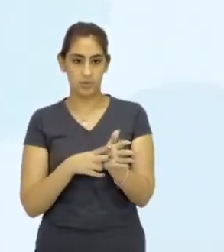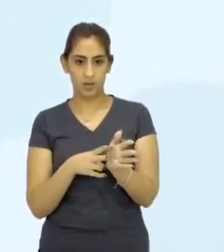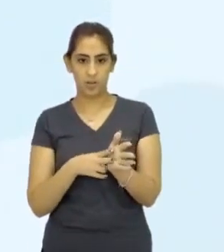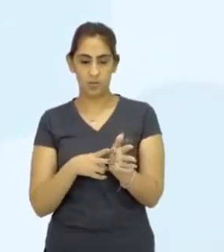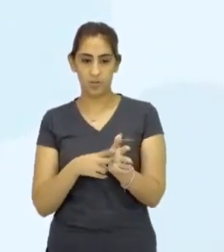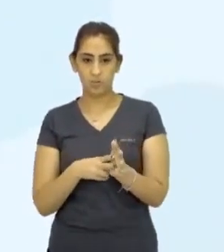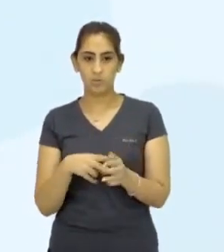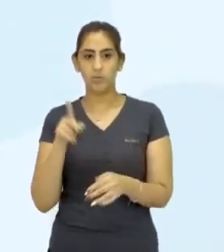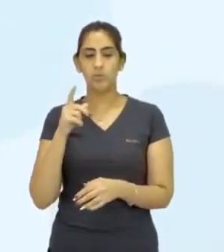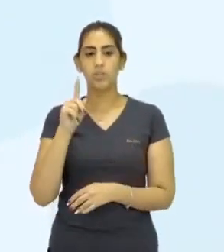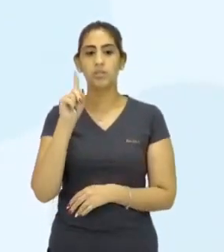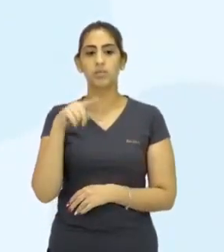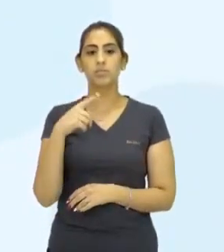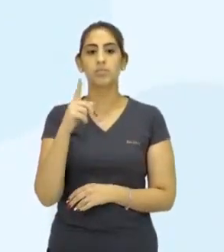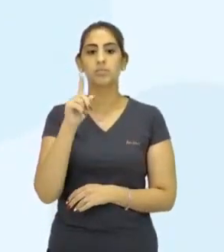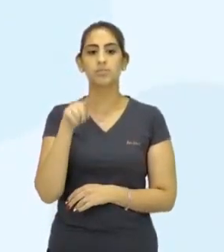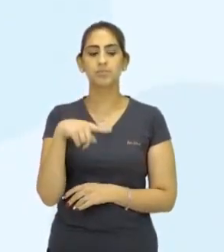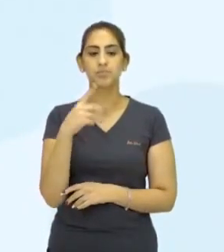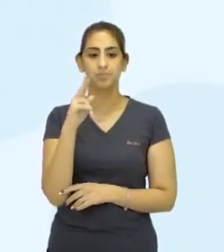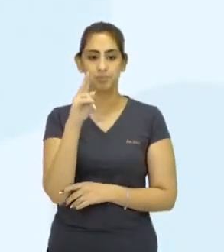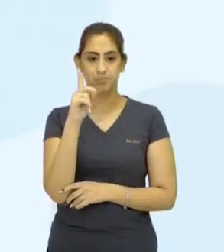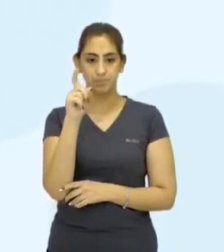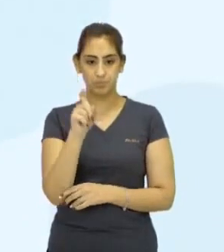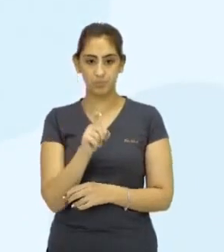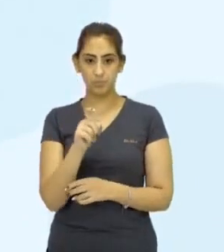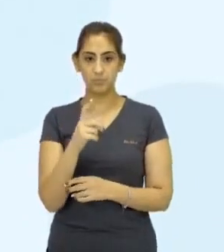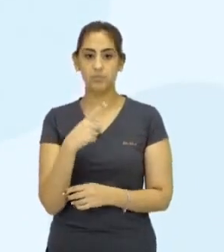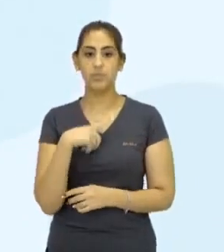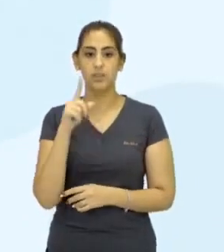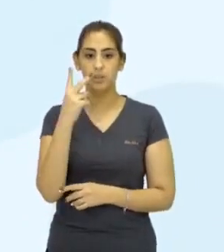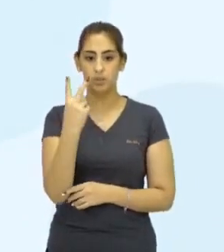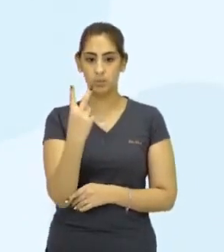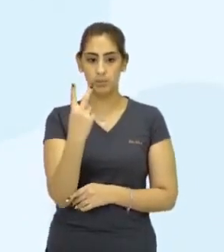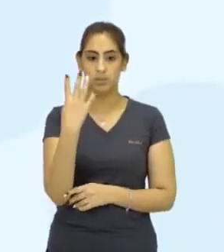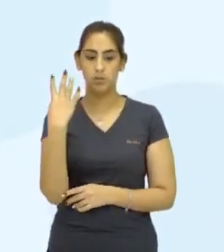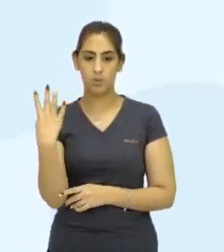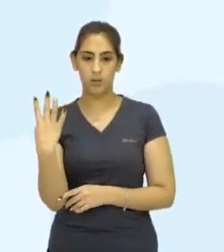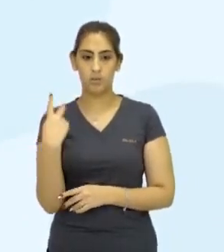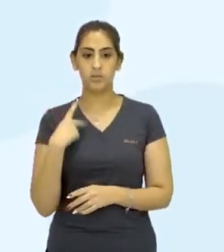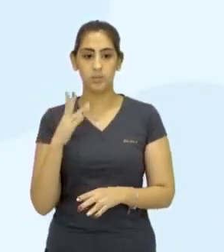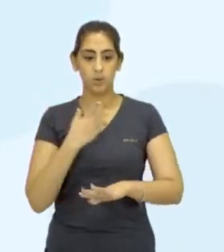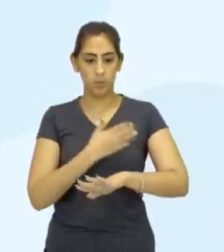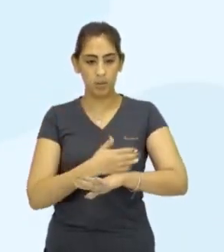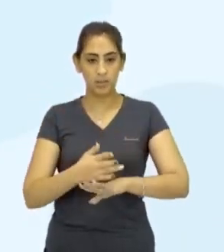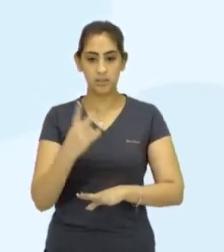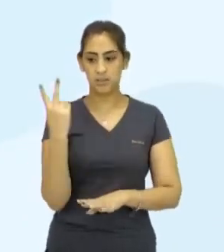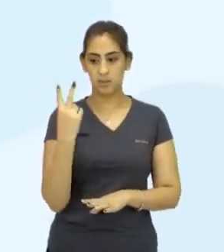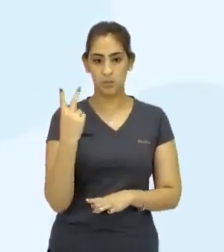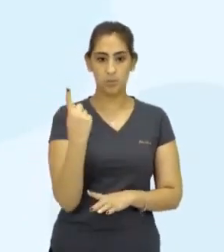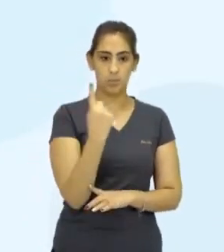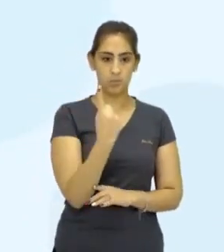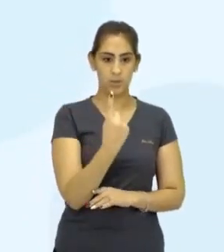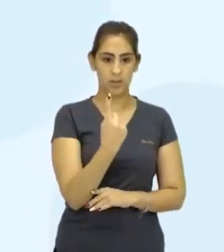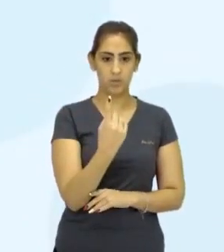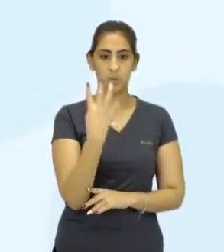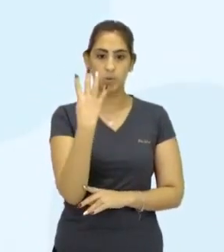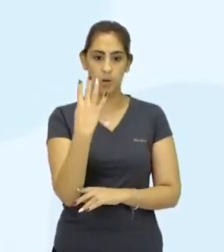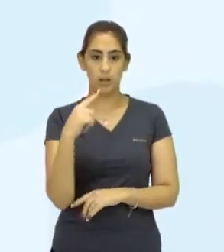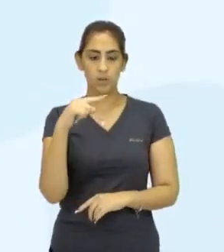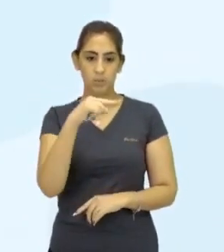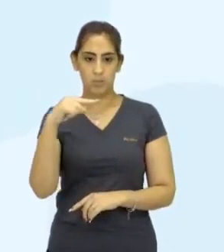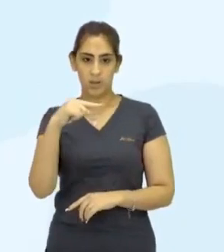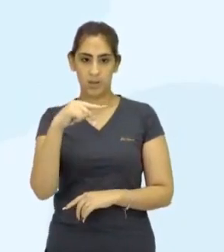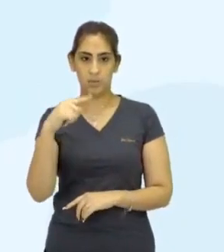que é o nosso t, que é o x, né? Então, a gente tem aqui o 2 e o 4. Sempre começa do segundo para o primeiro. Então, vou fazer 4 menos